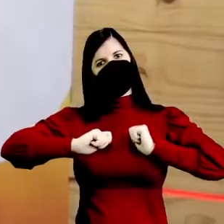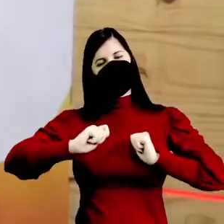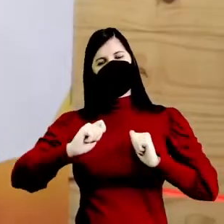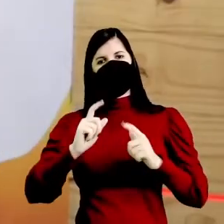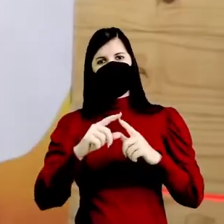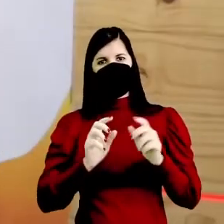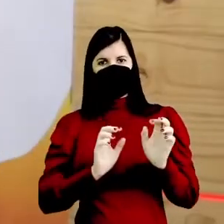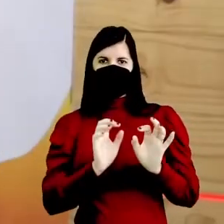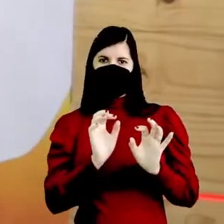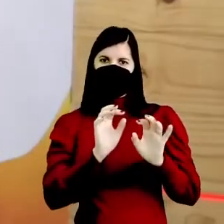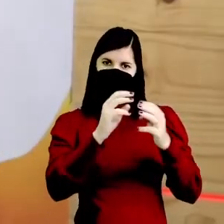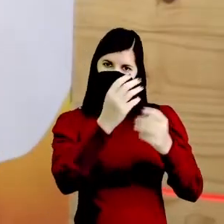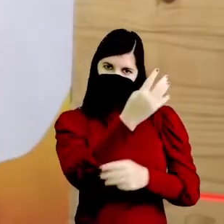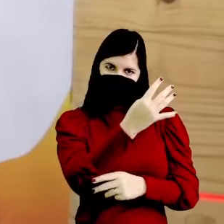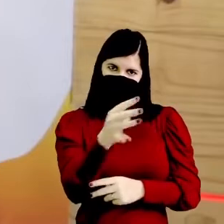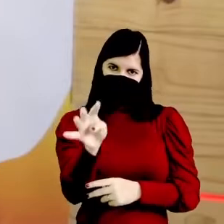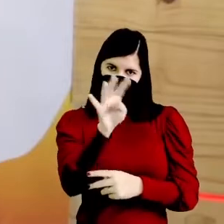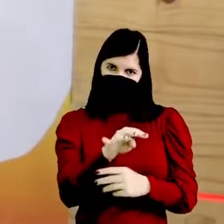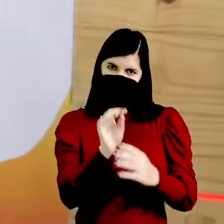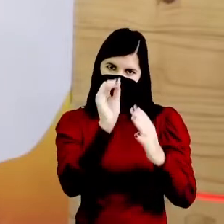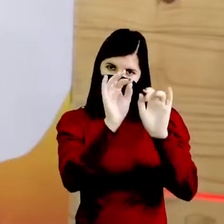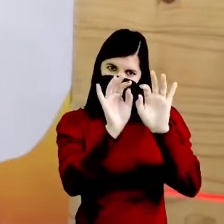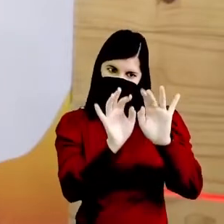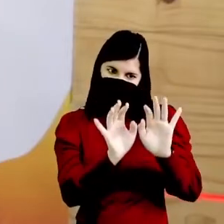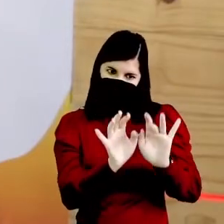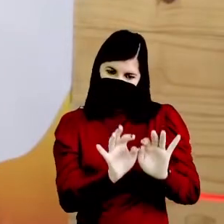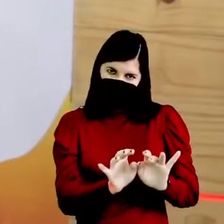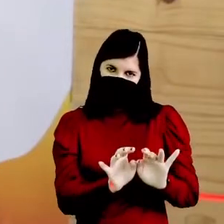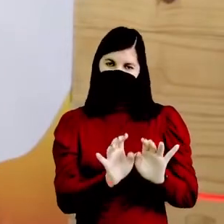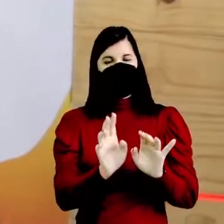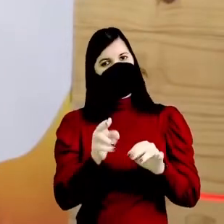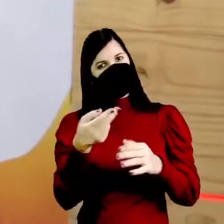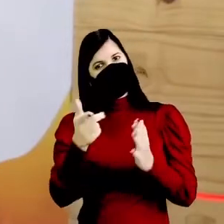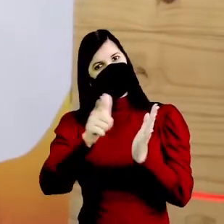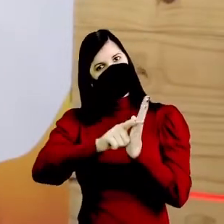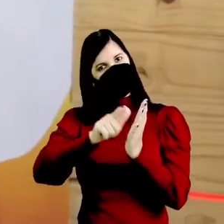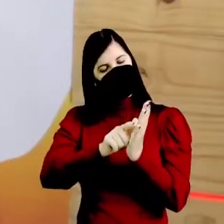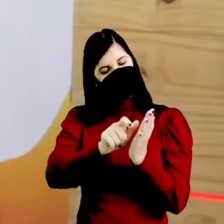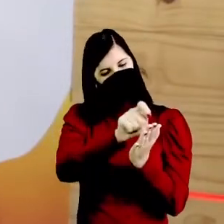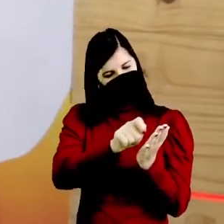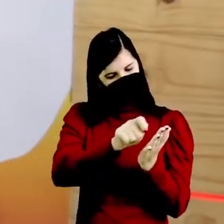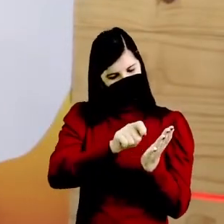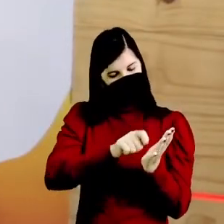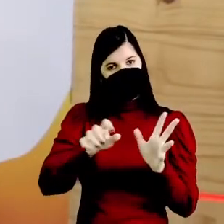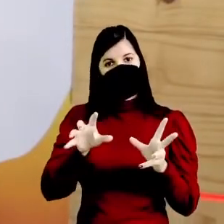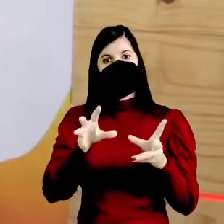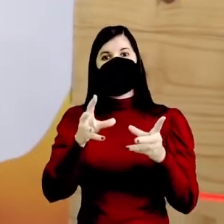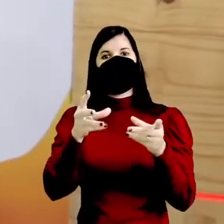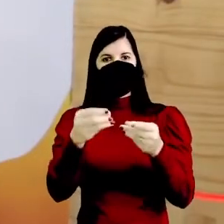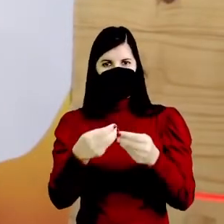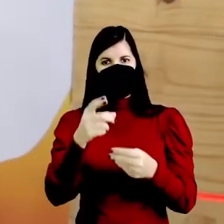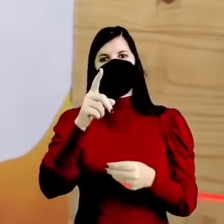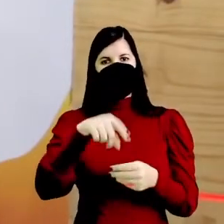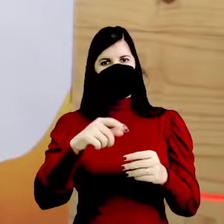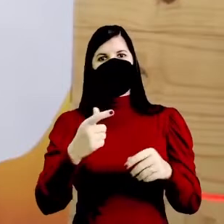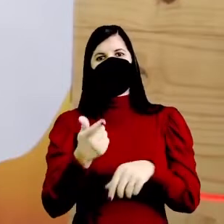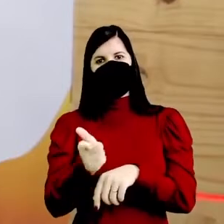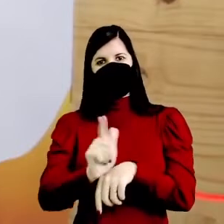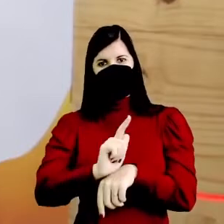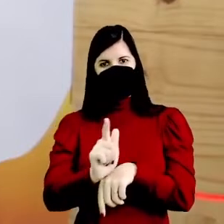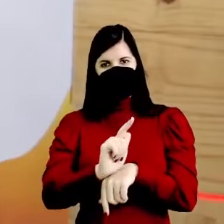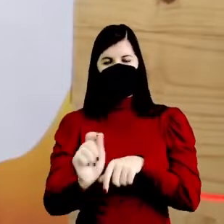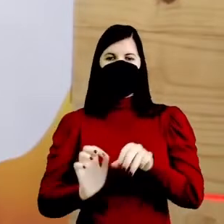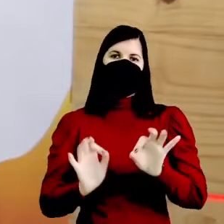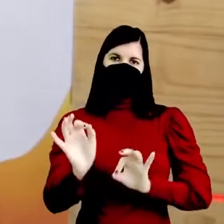fez uma planilhinha, anotou, nem que seja um papelzinho, você anotou. Tudo isso é uma forma de gerir o